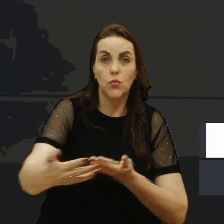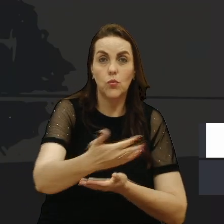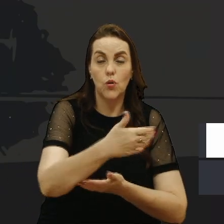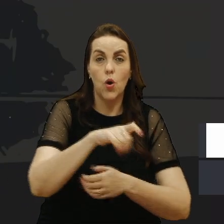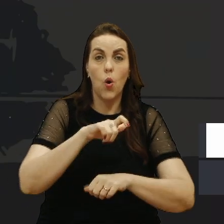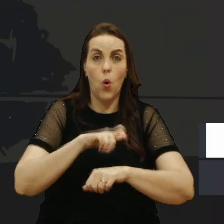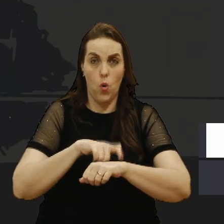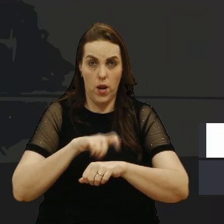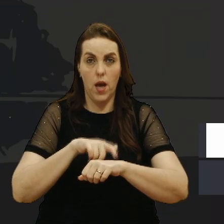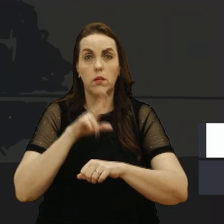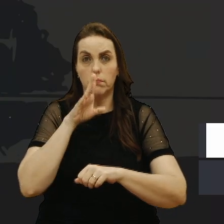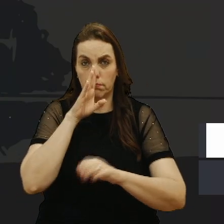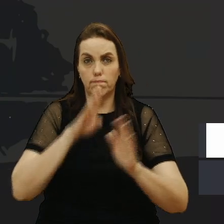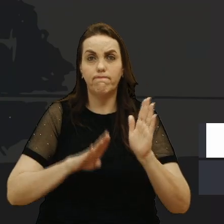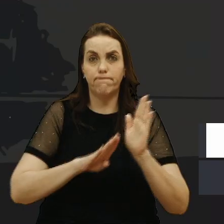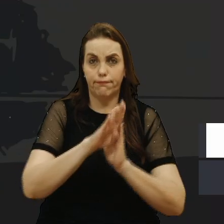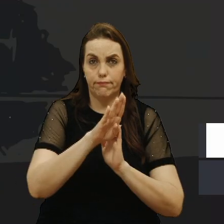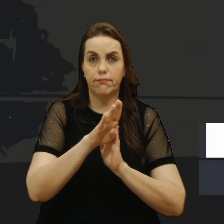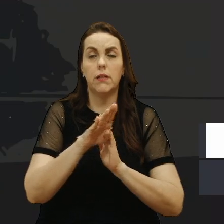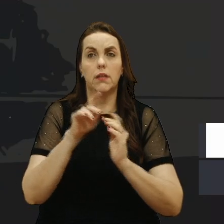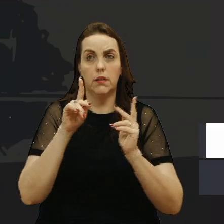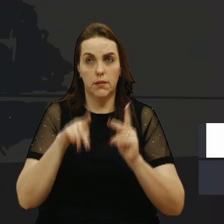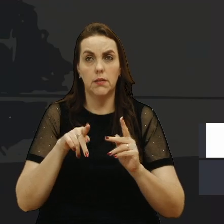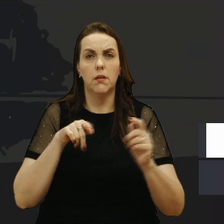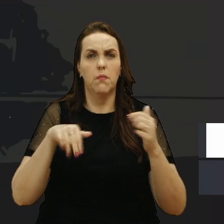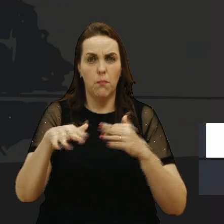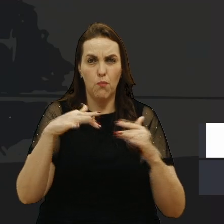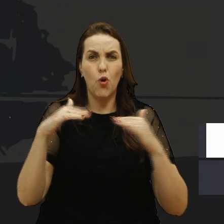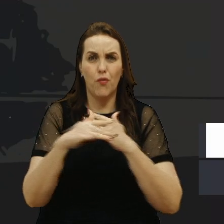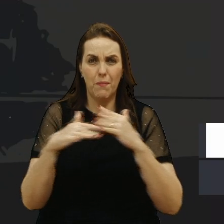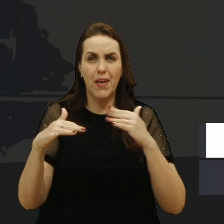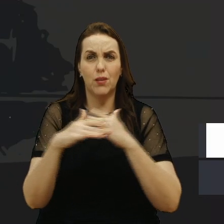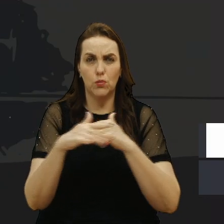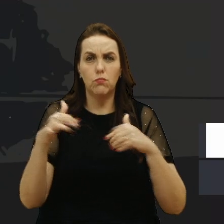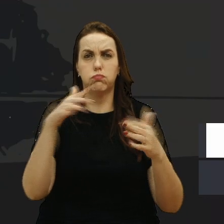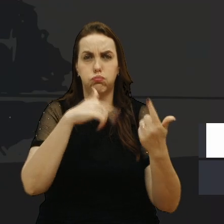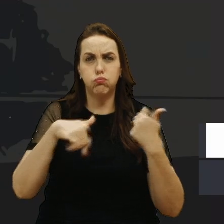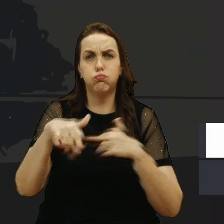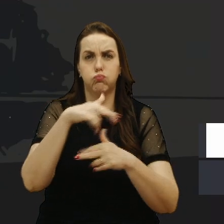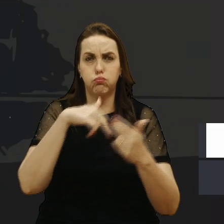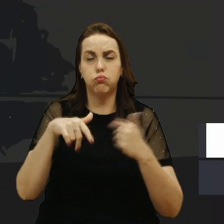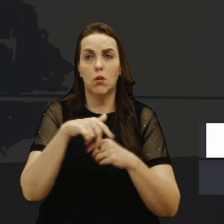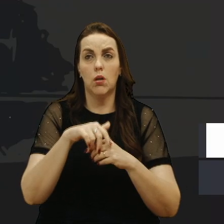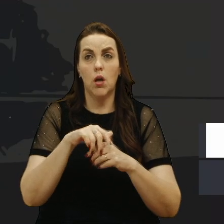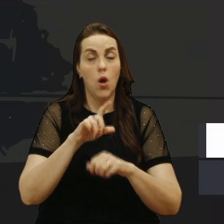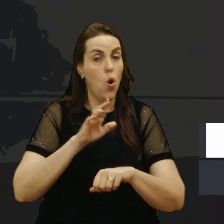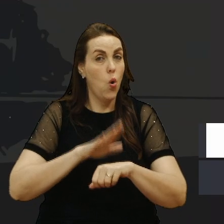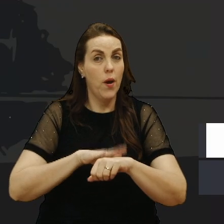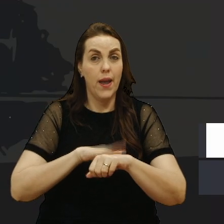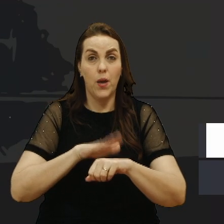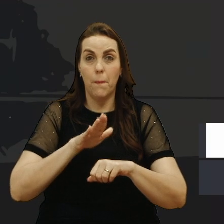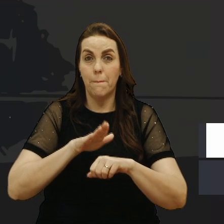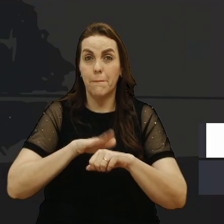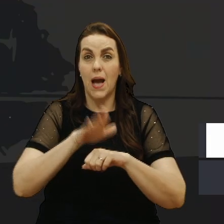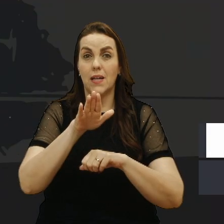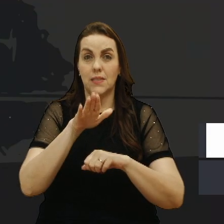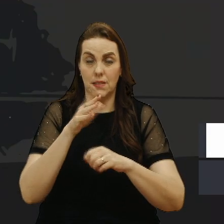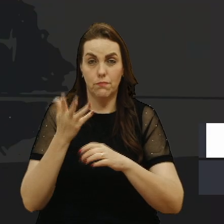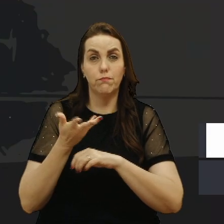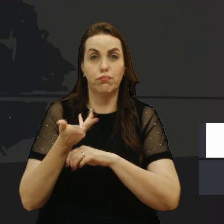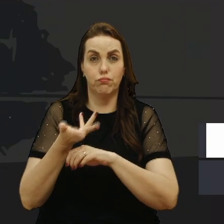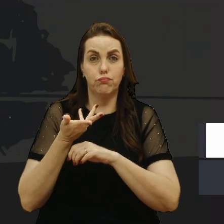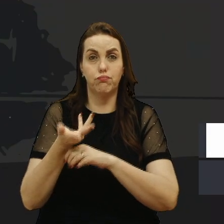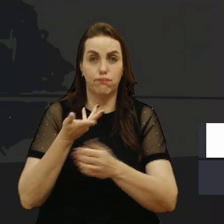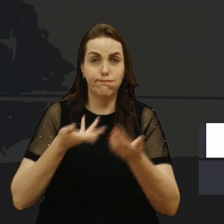pico. Ele não é coletado em qualquer horário. Então, o que demonstra aí é o horário mais intenso